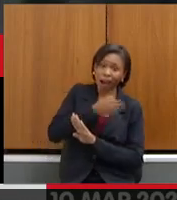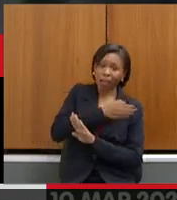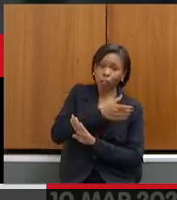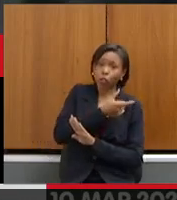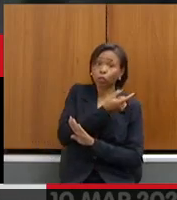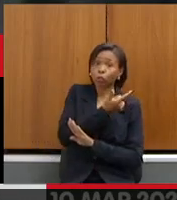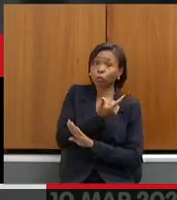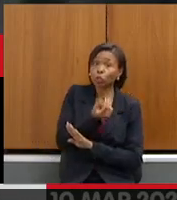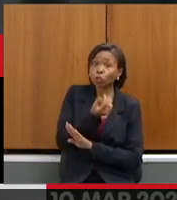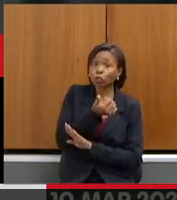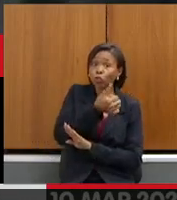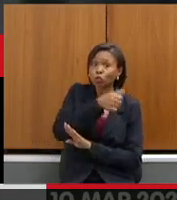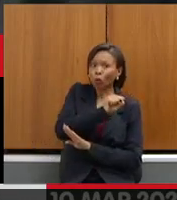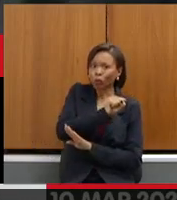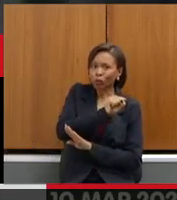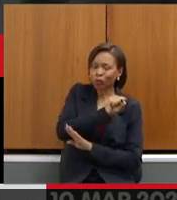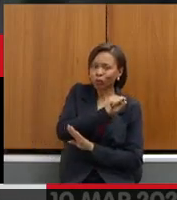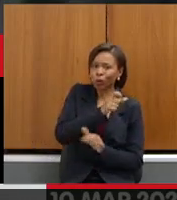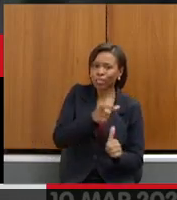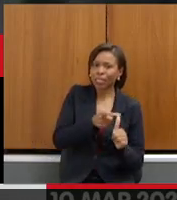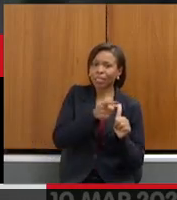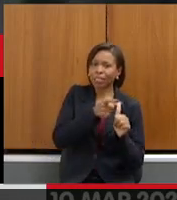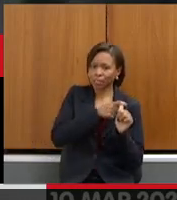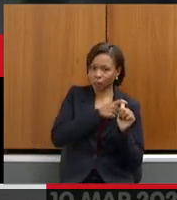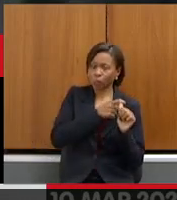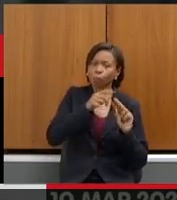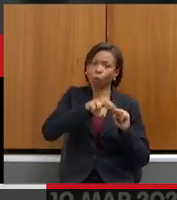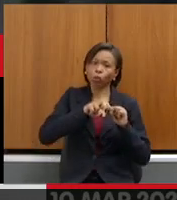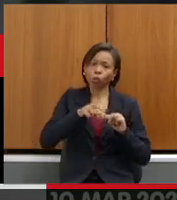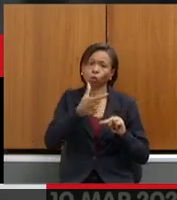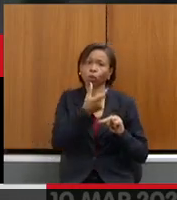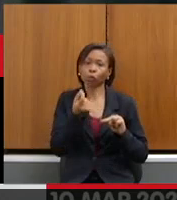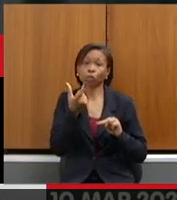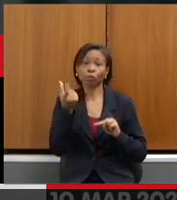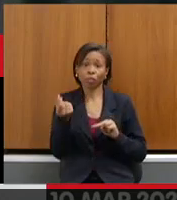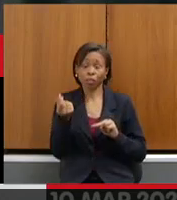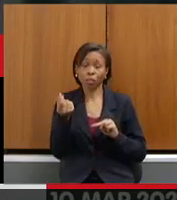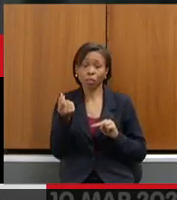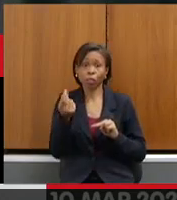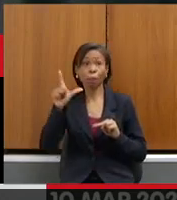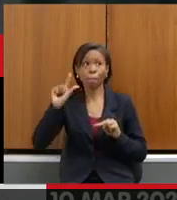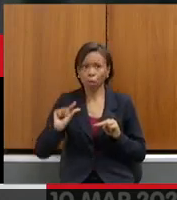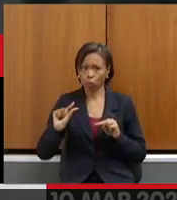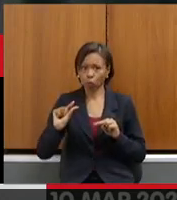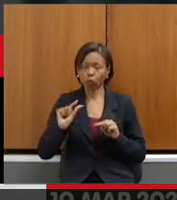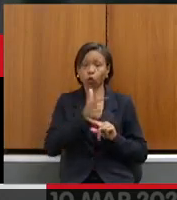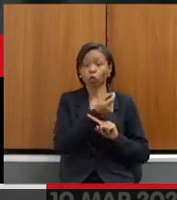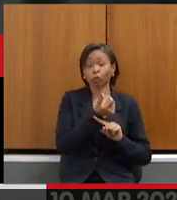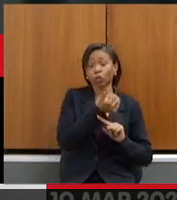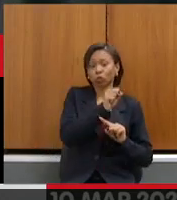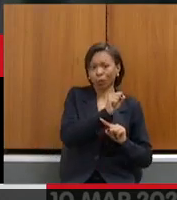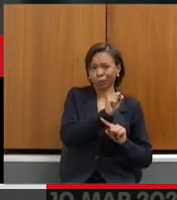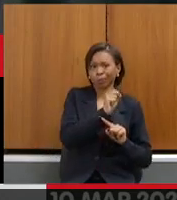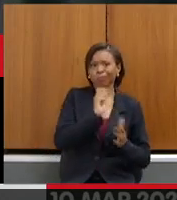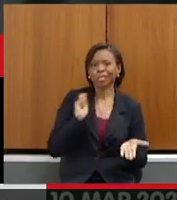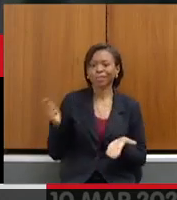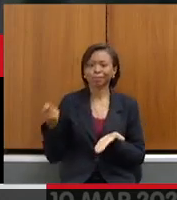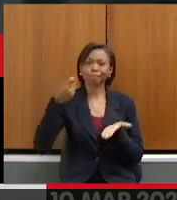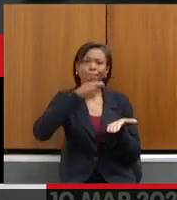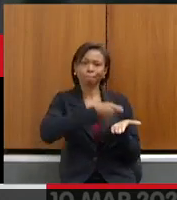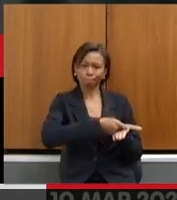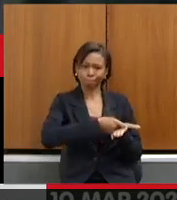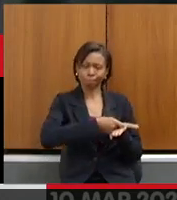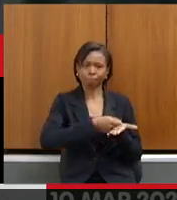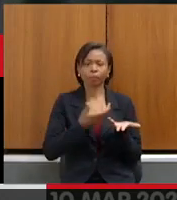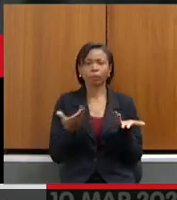de 2018 por isso que de 2020 Foi mesmo que nós tivemos que cobrir um rombo de 2018 em relação a